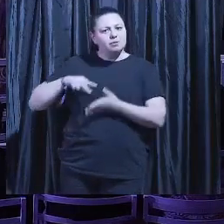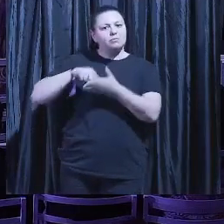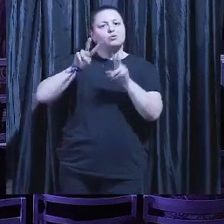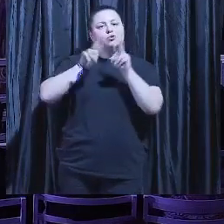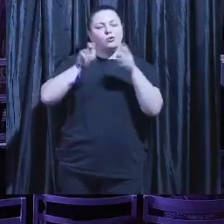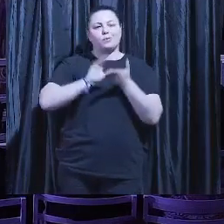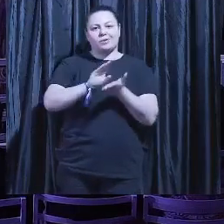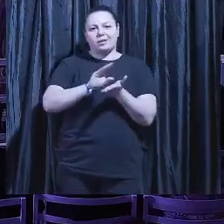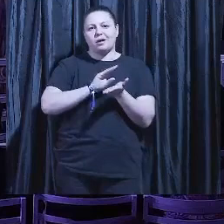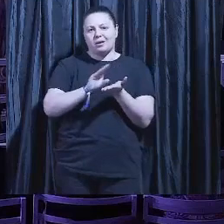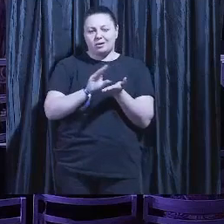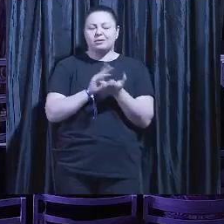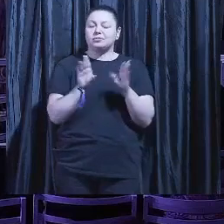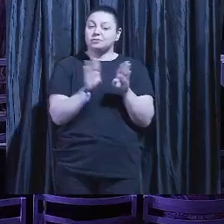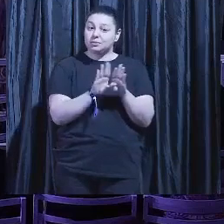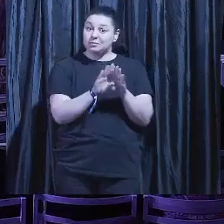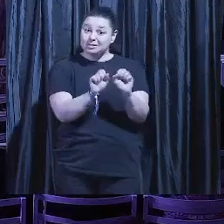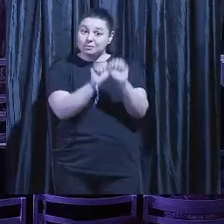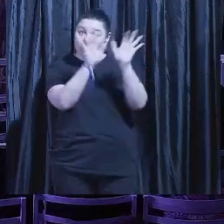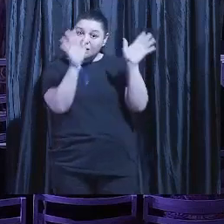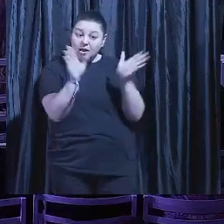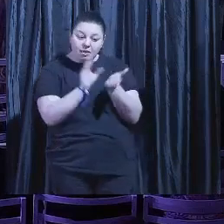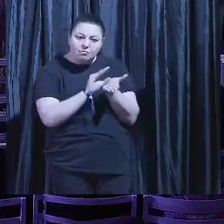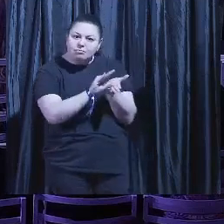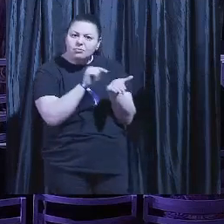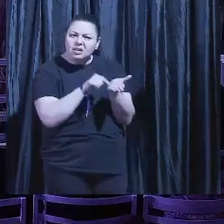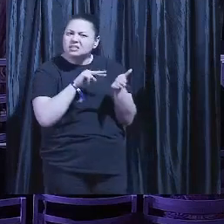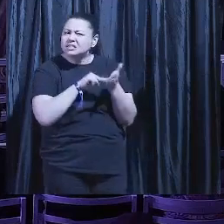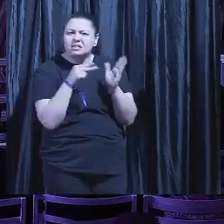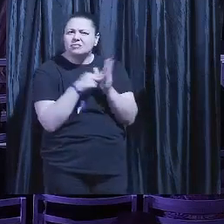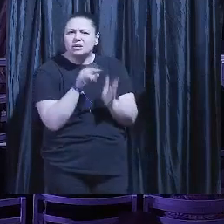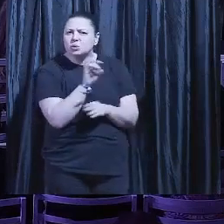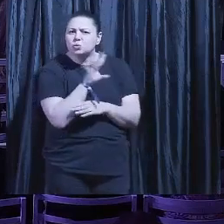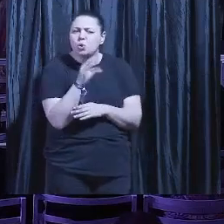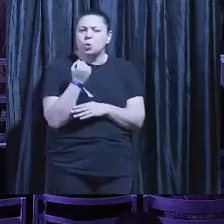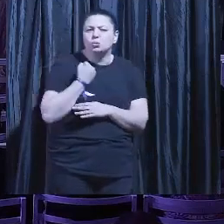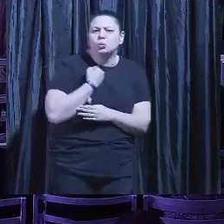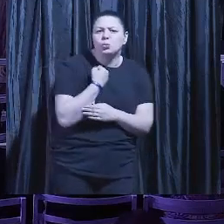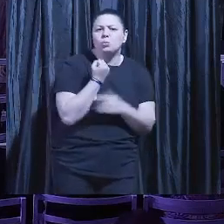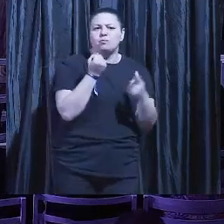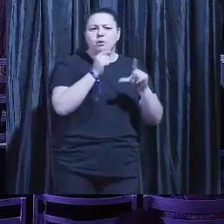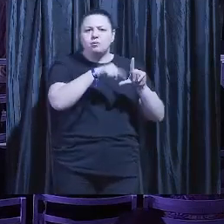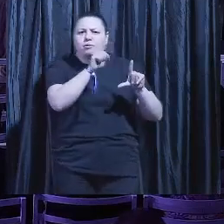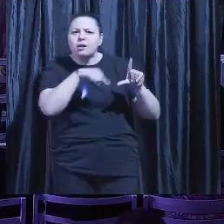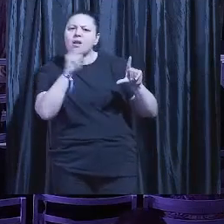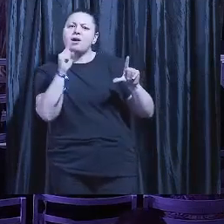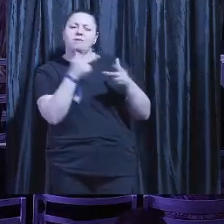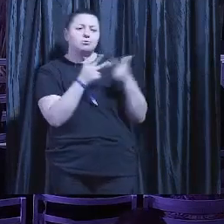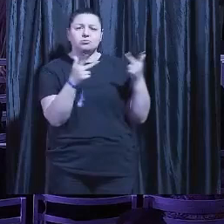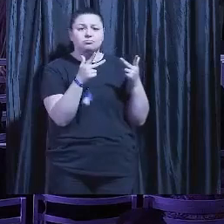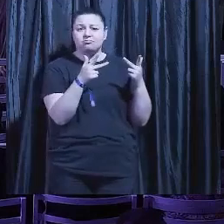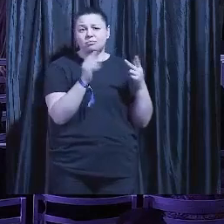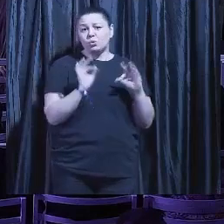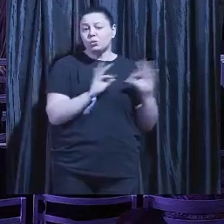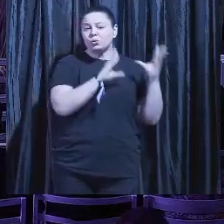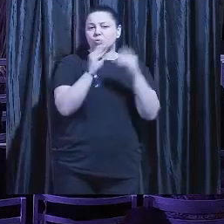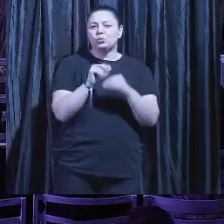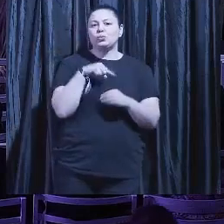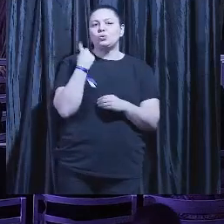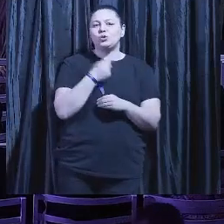dados, né, e esclarecendo que dados não são só números, gráficos e tudo isso, né, tudo que a gente produz, está